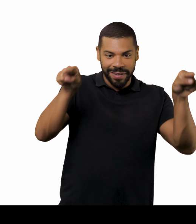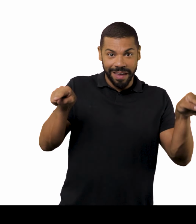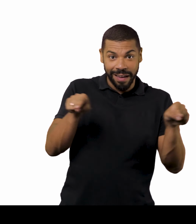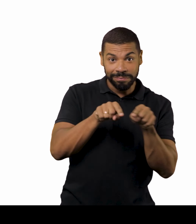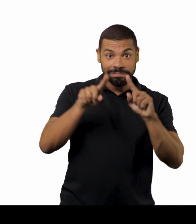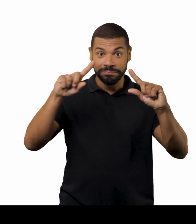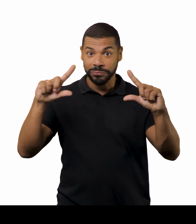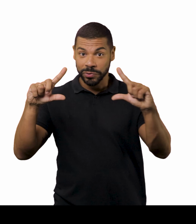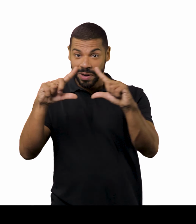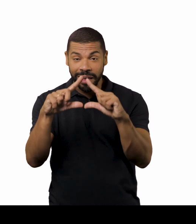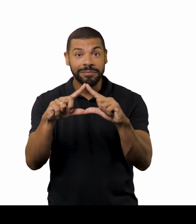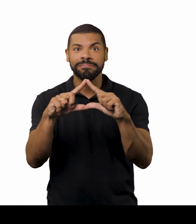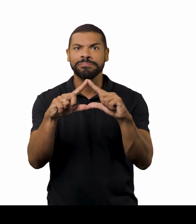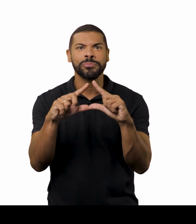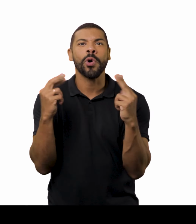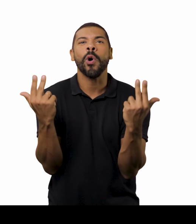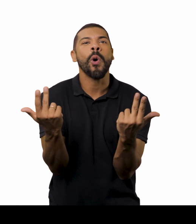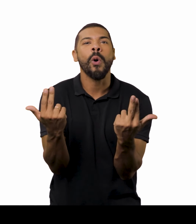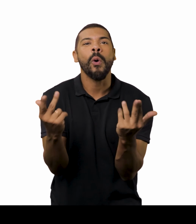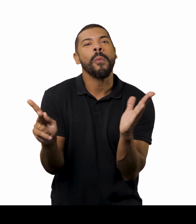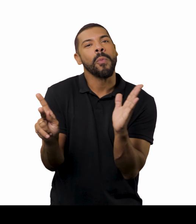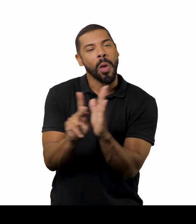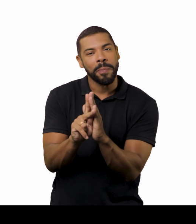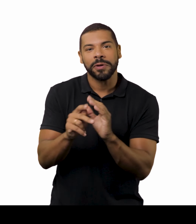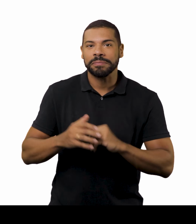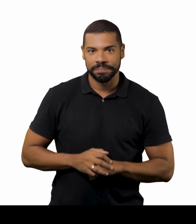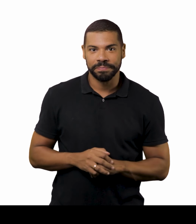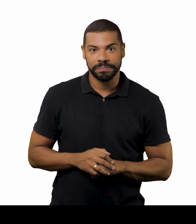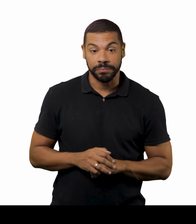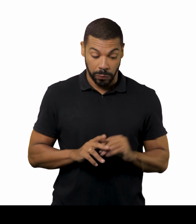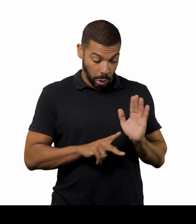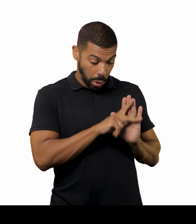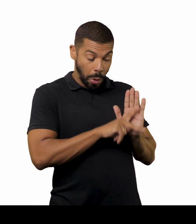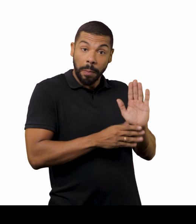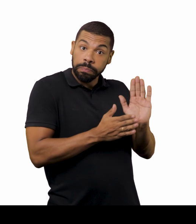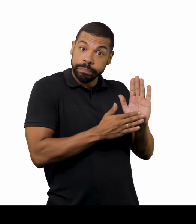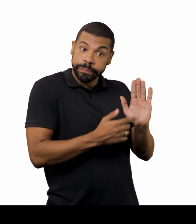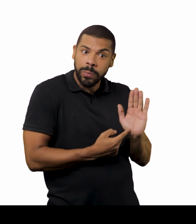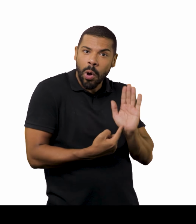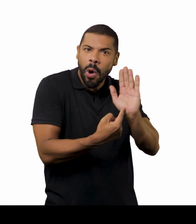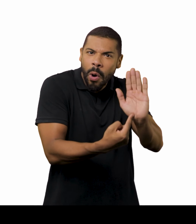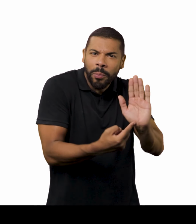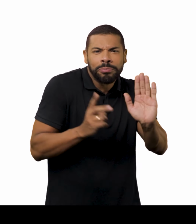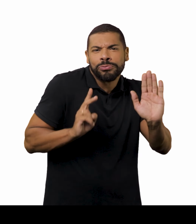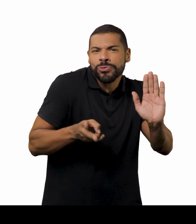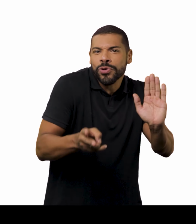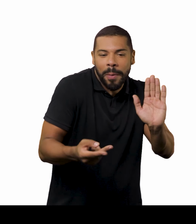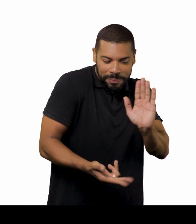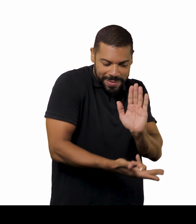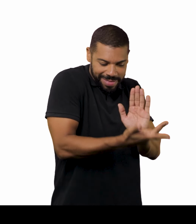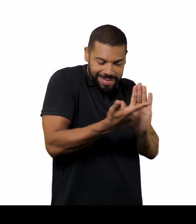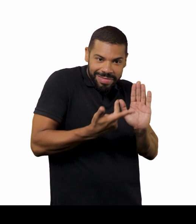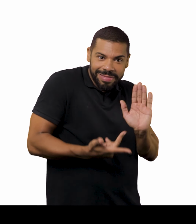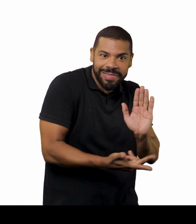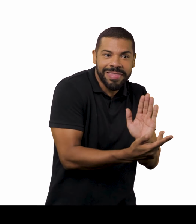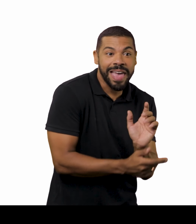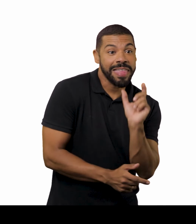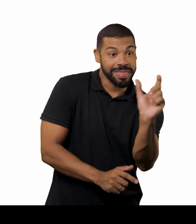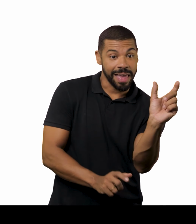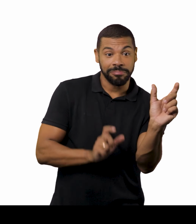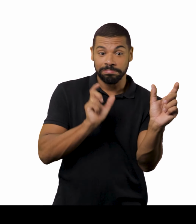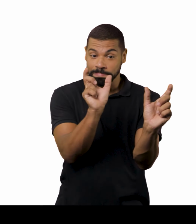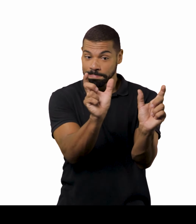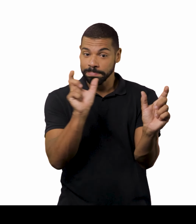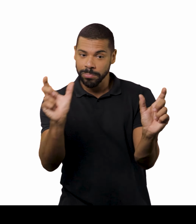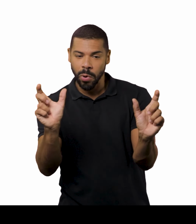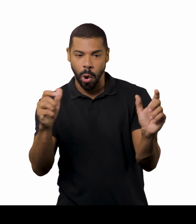retângulos e triângulos e semicírculos que constam nessa palavra. A gente propôs para ele uma tipografia com sistema de escrita e propôs 3 palavras,